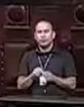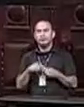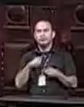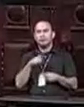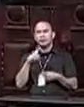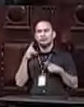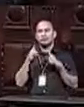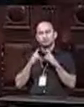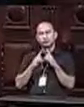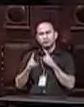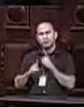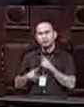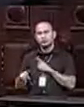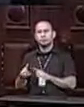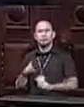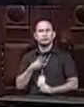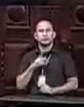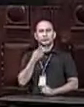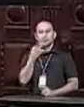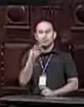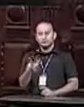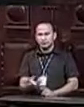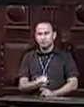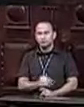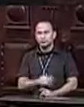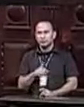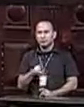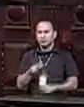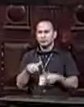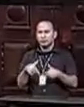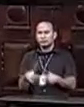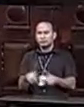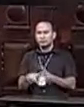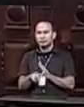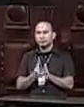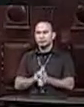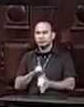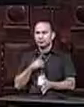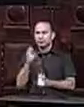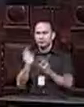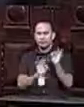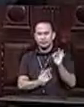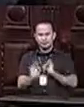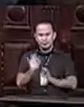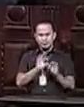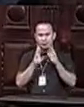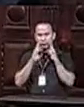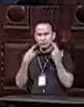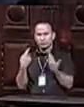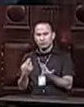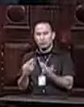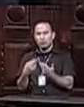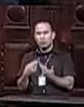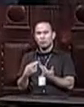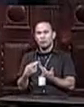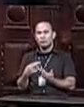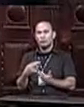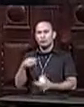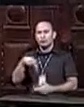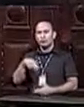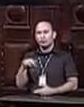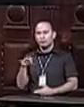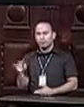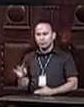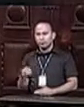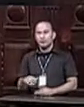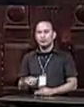a Assembleia Legislativa, procurou a Comissão de Economia, antes dessa audiência teve uma reunião preparatória em Nova Friburgo, conduzida pelo